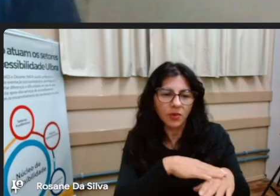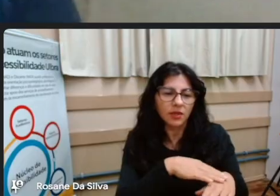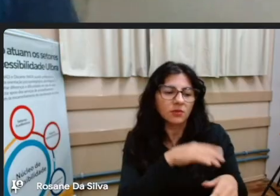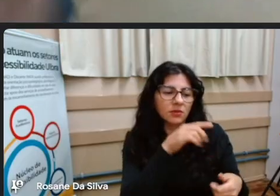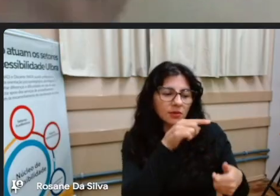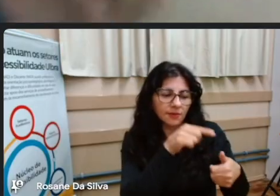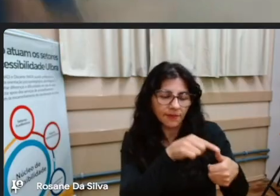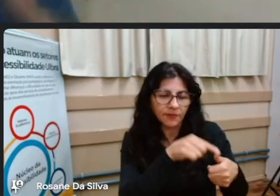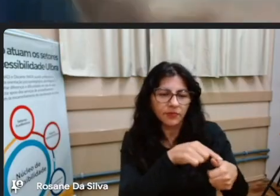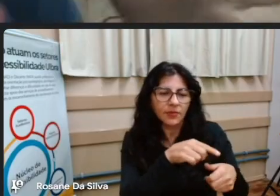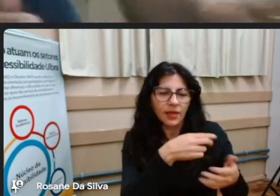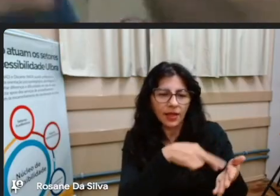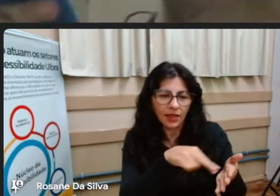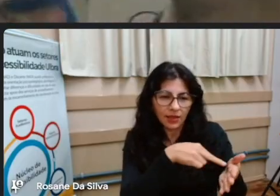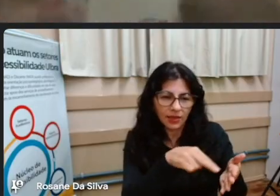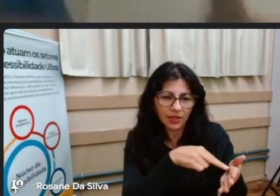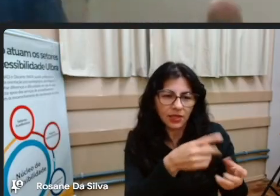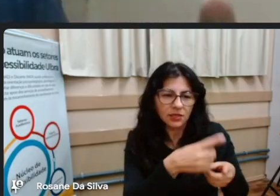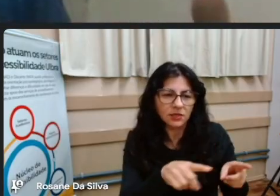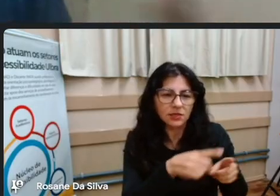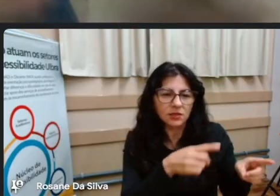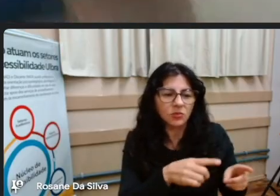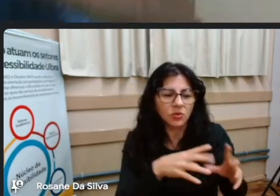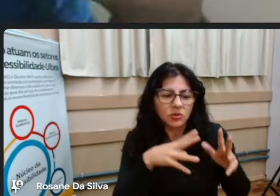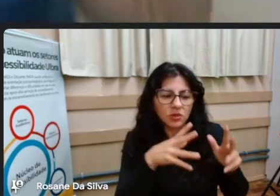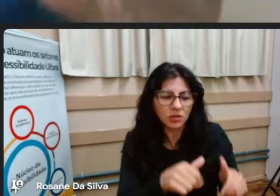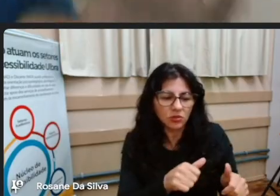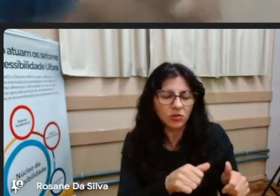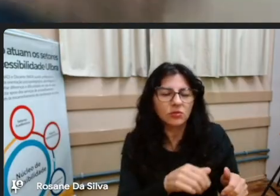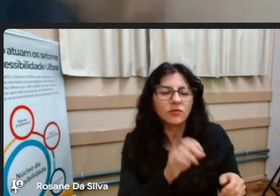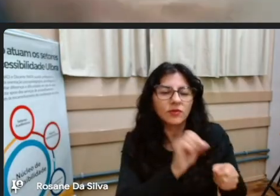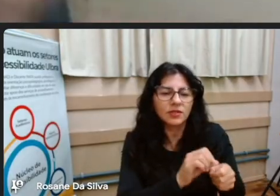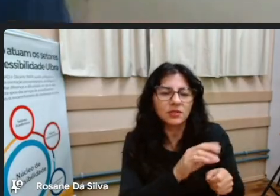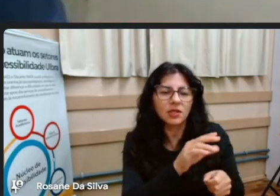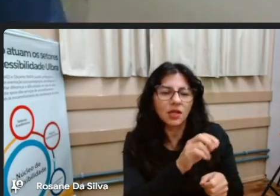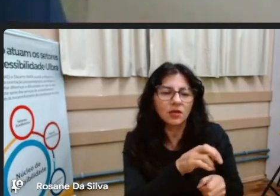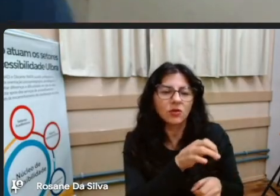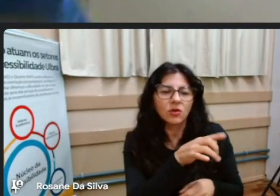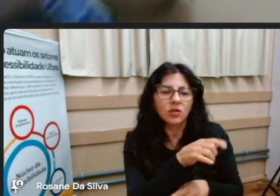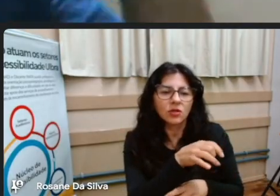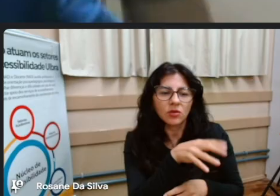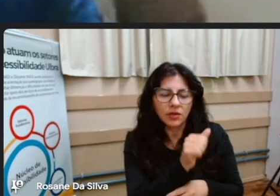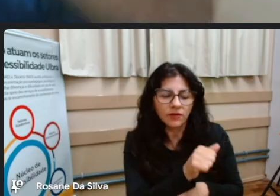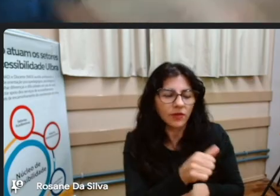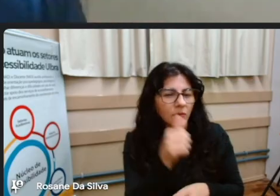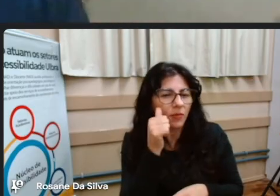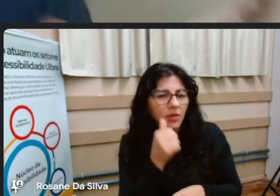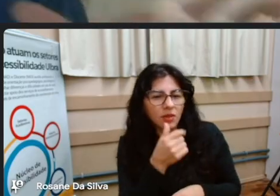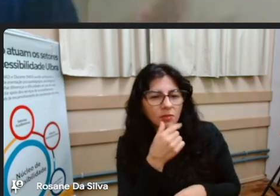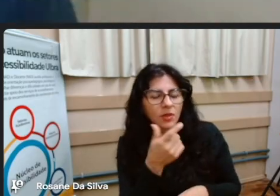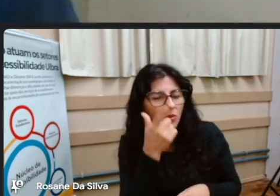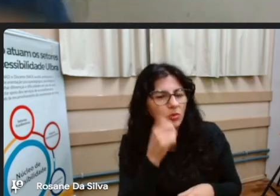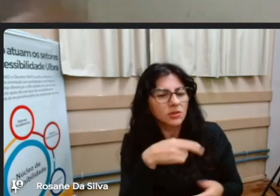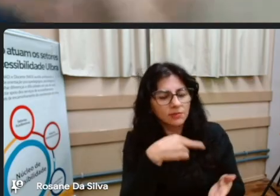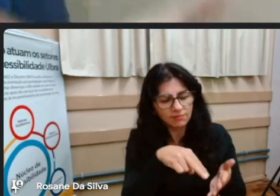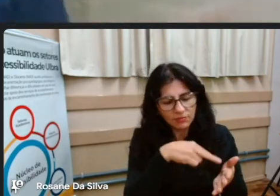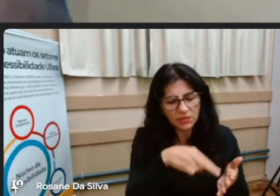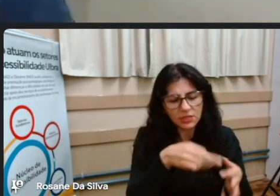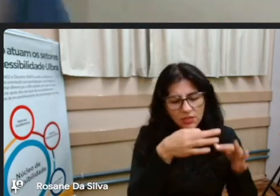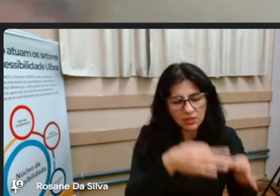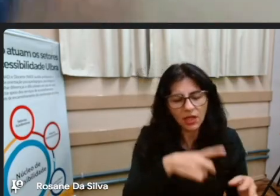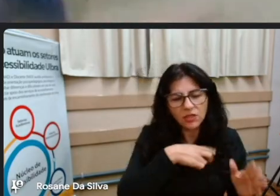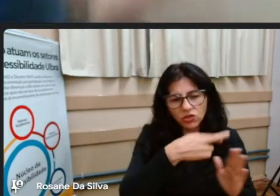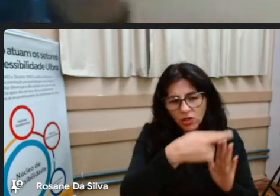momentos tinha um momento da dança coreografada que era música e todo mundo repeti os passos as Meninos e as meninas conseguiam